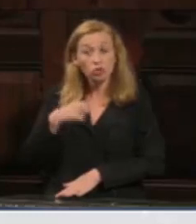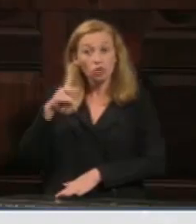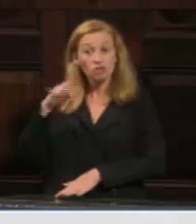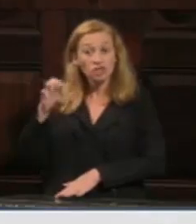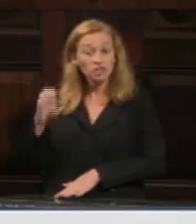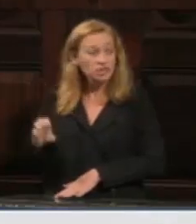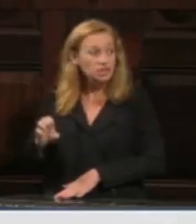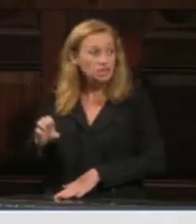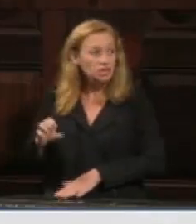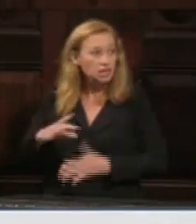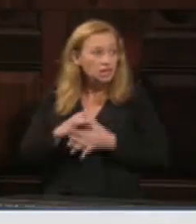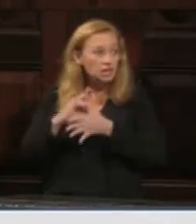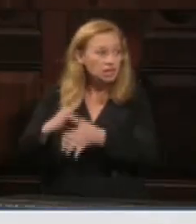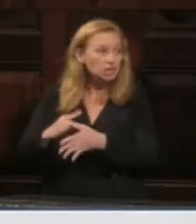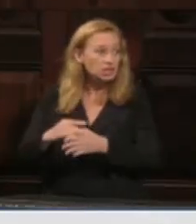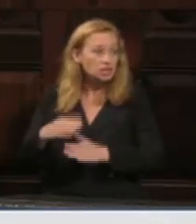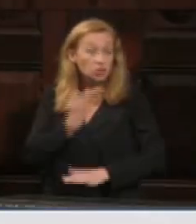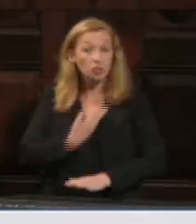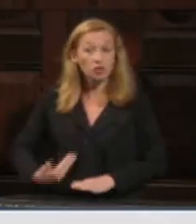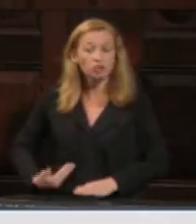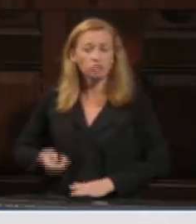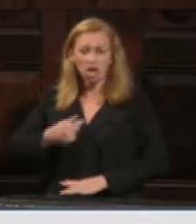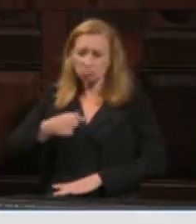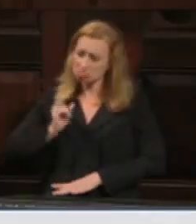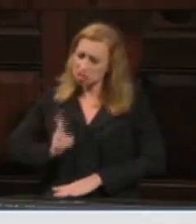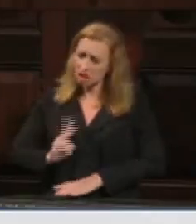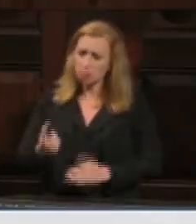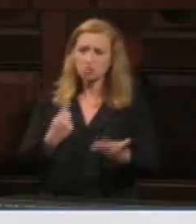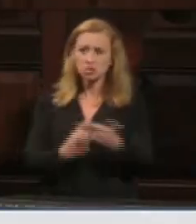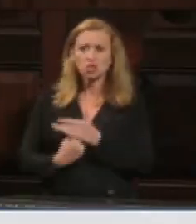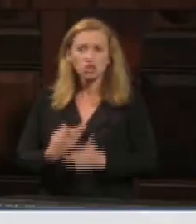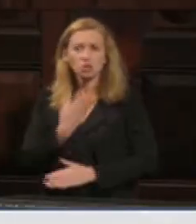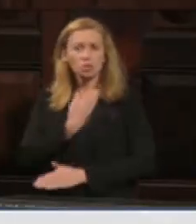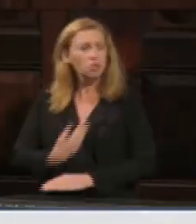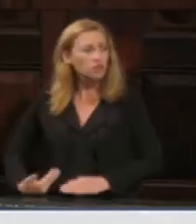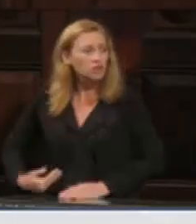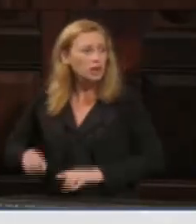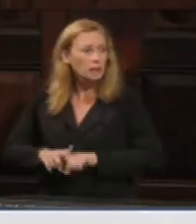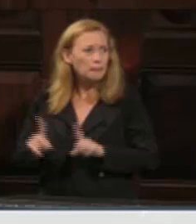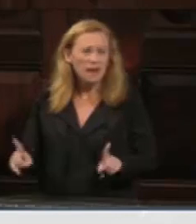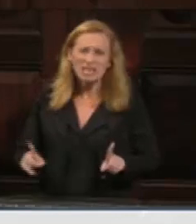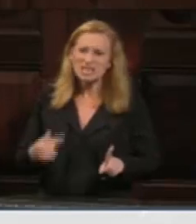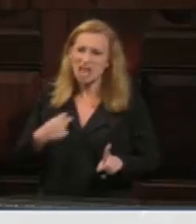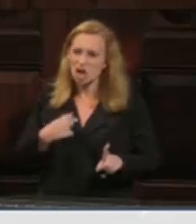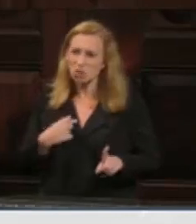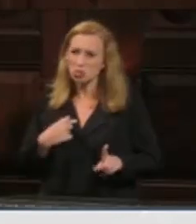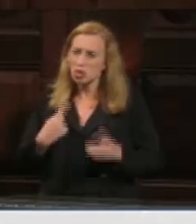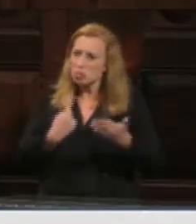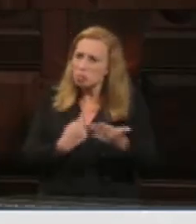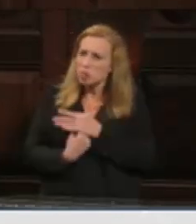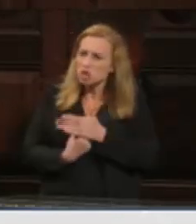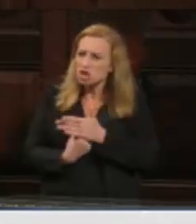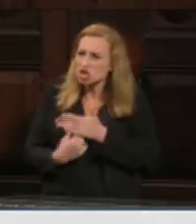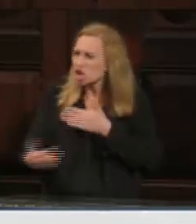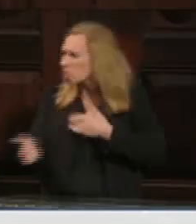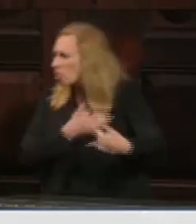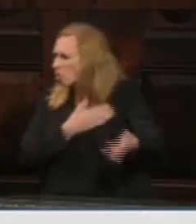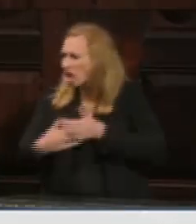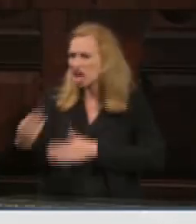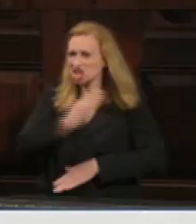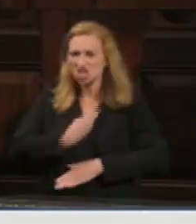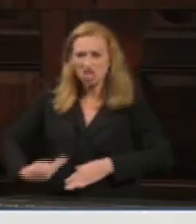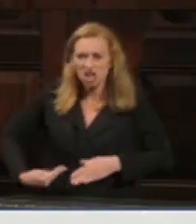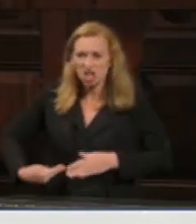Eu sempre defenderei o governo. Mas não vou defender qualquer um que vá contra os princípios da